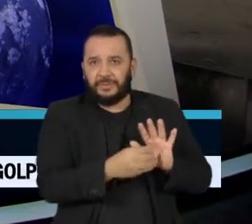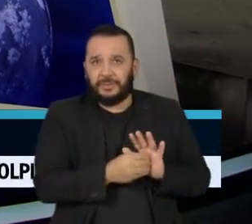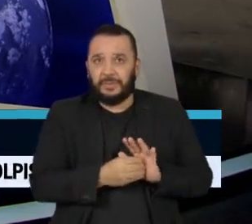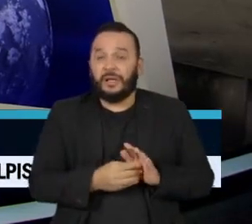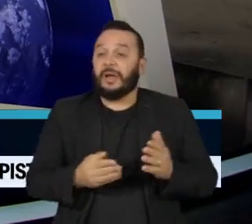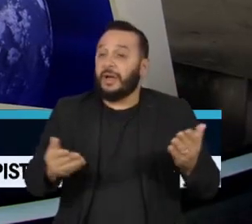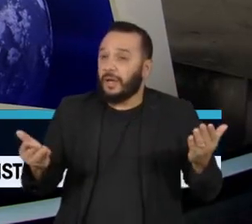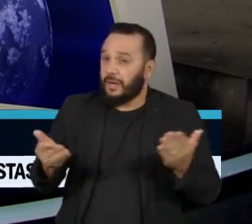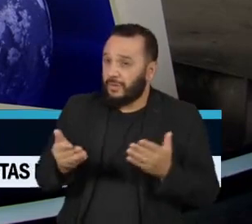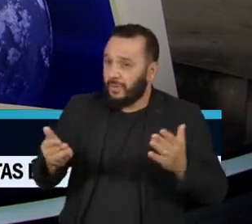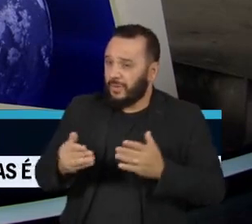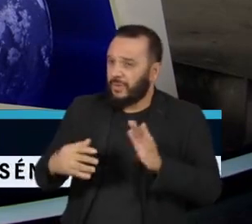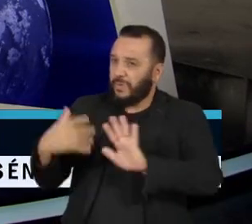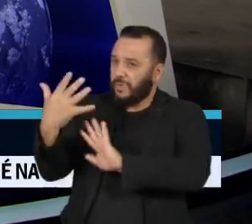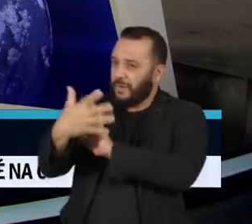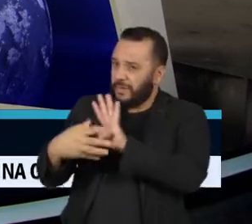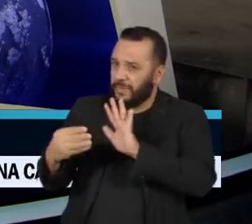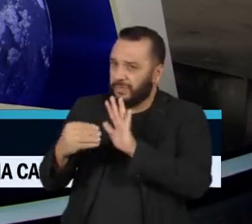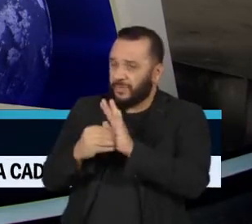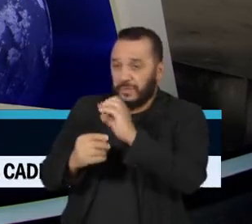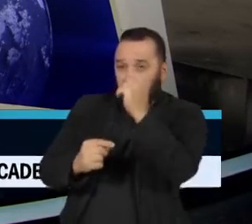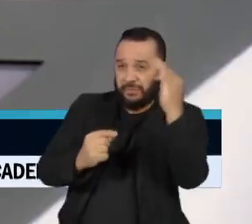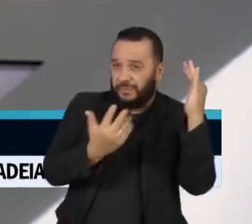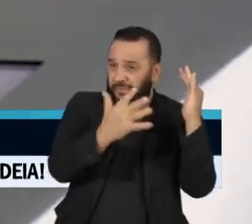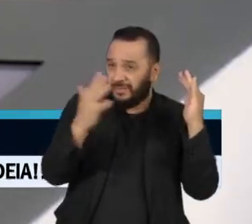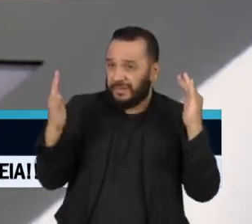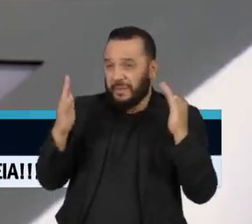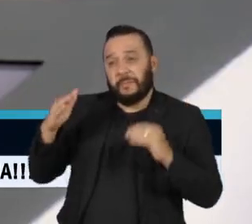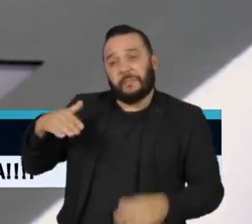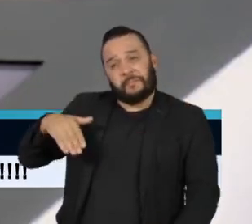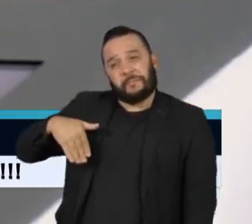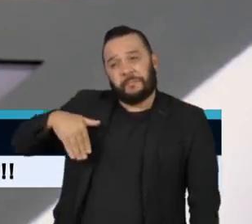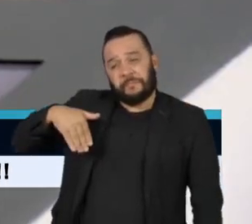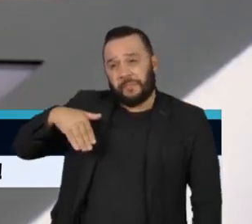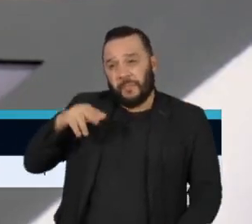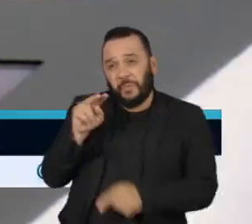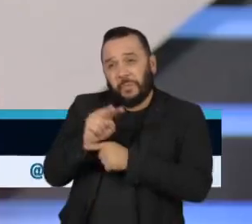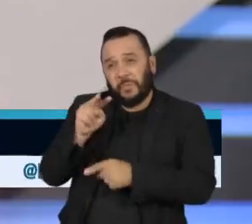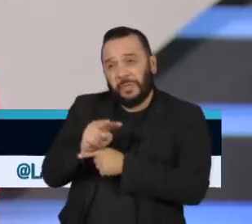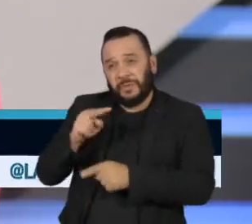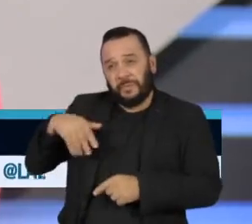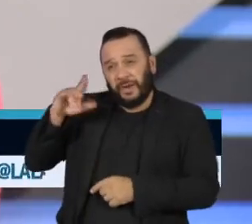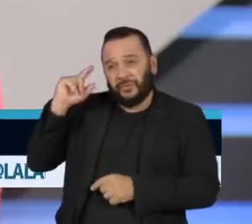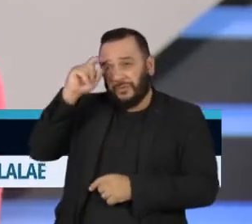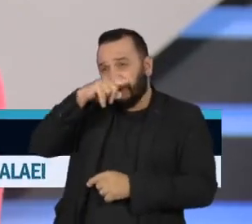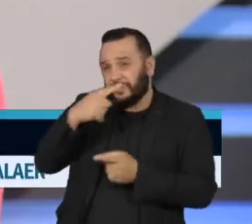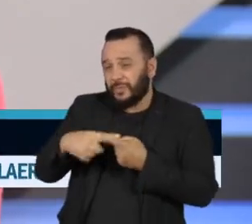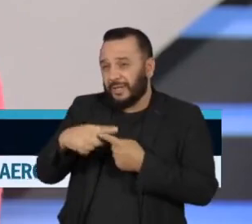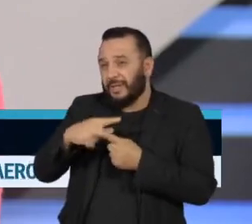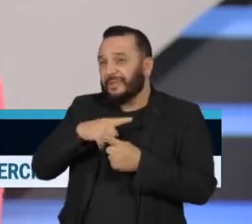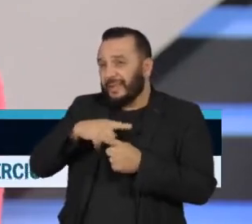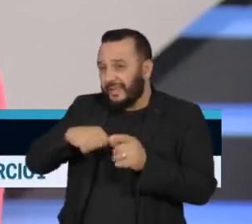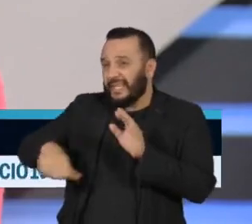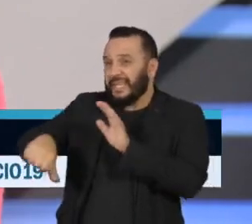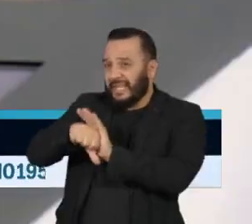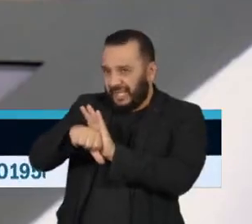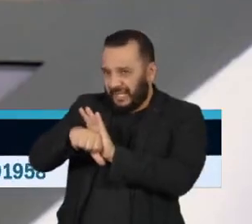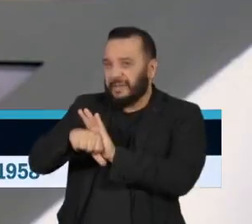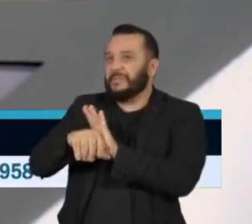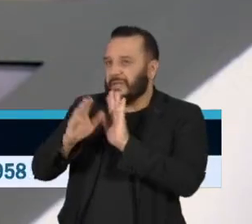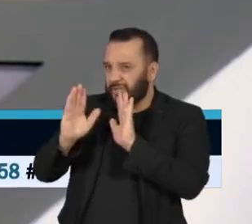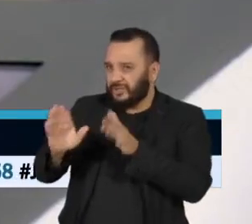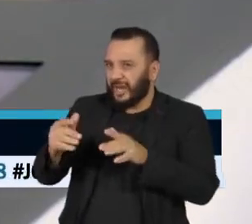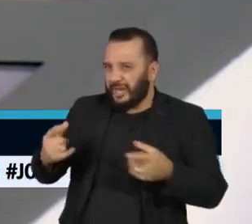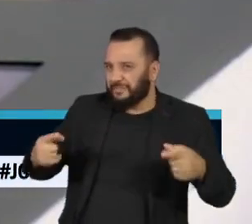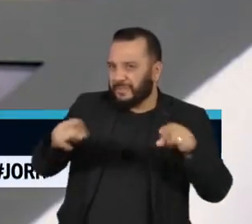é muito mais difícil do que antigamente porque os crimes ambientais estão associados ao crime organizado